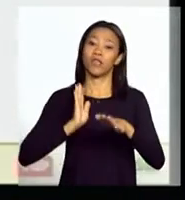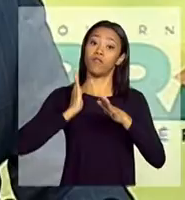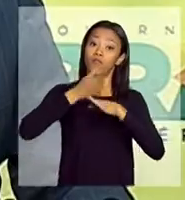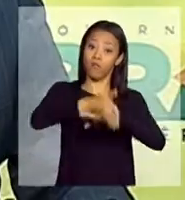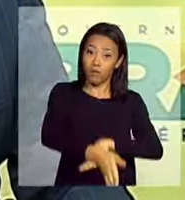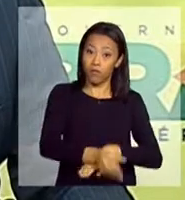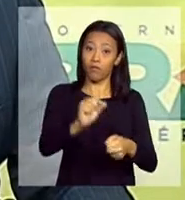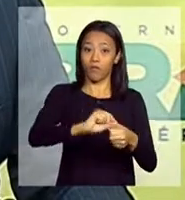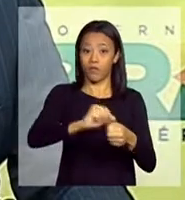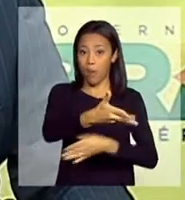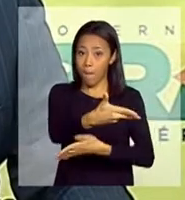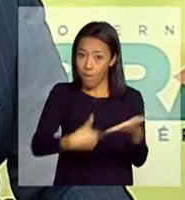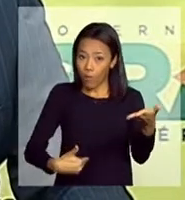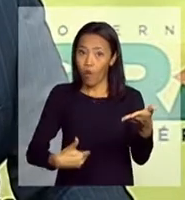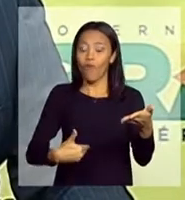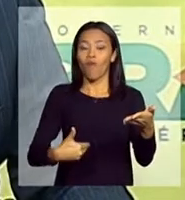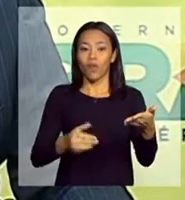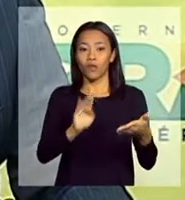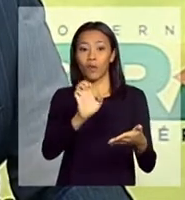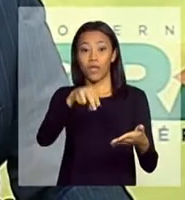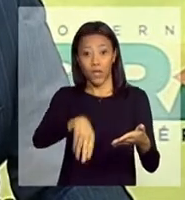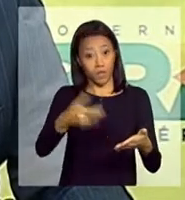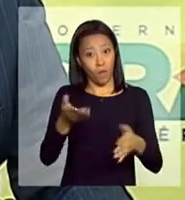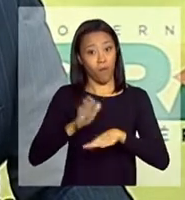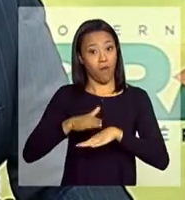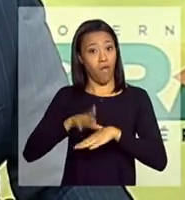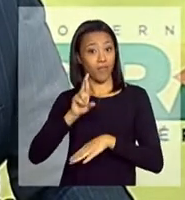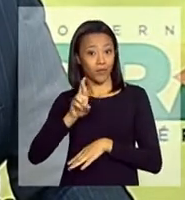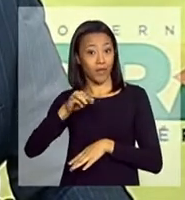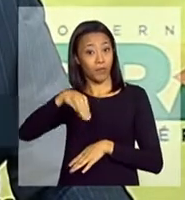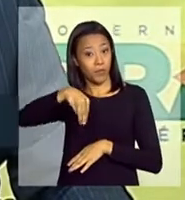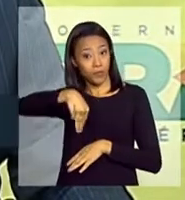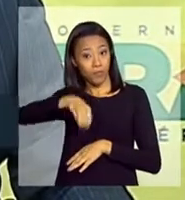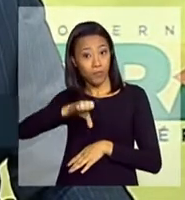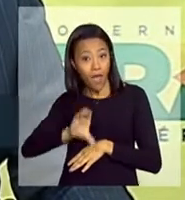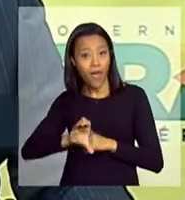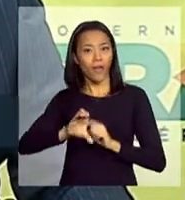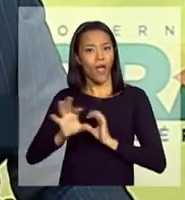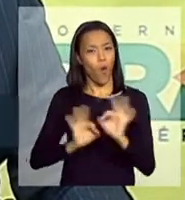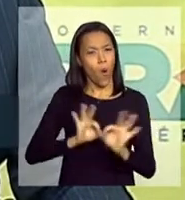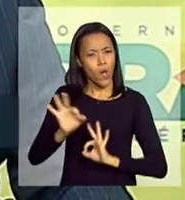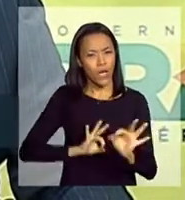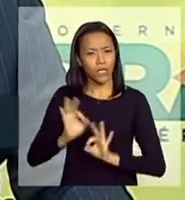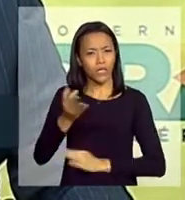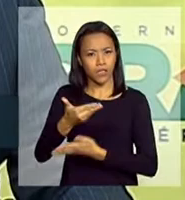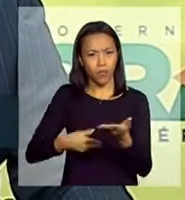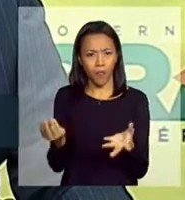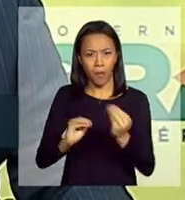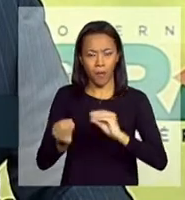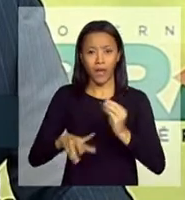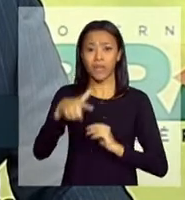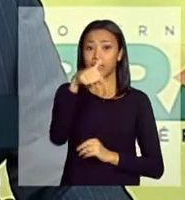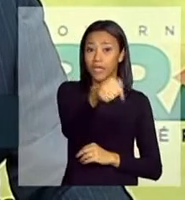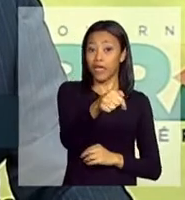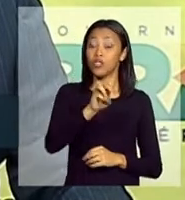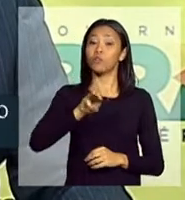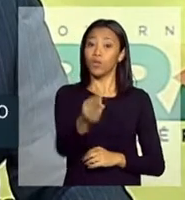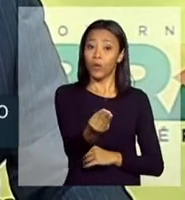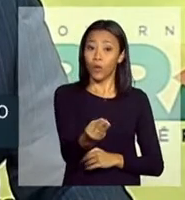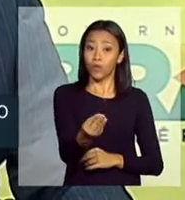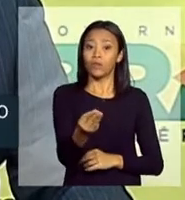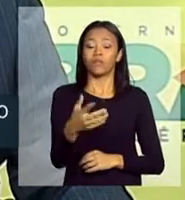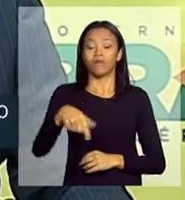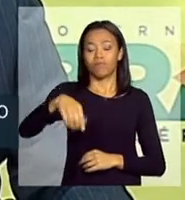Enem é obrigação do MEC agora é preparar uma prova as provas os exames para 7 milhões 173